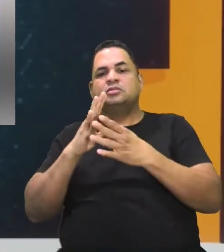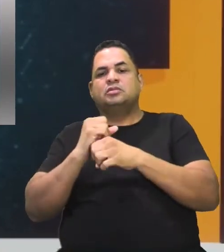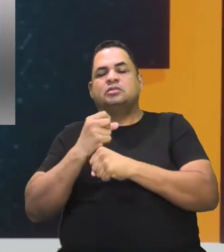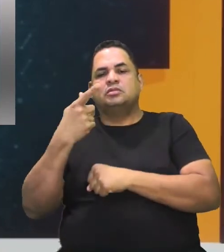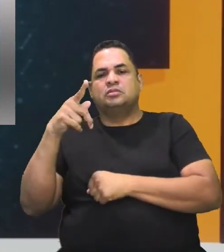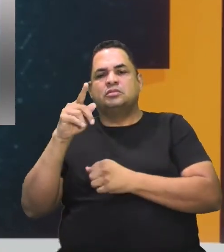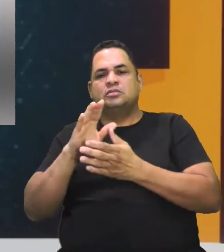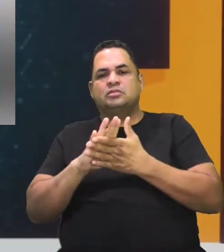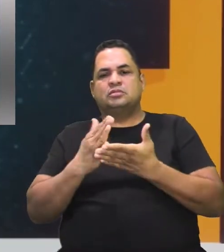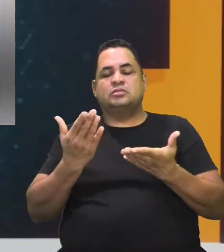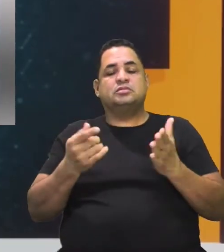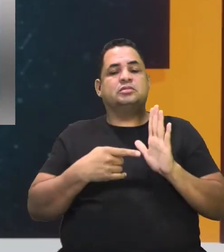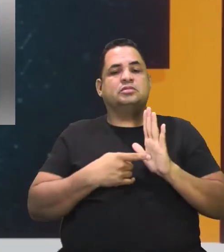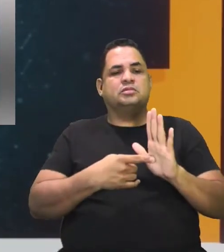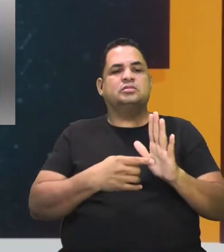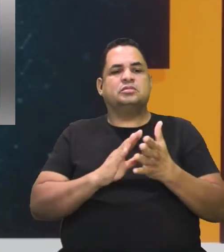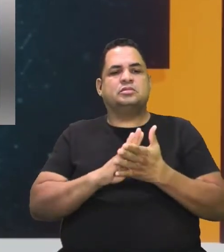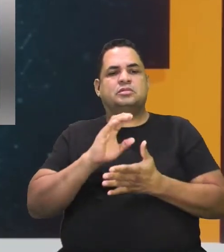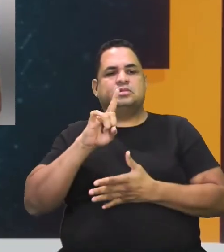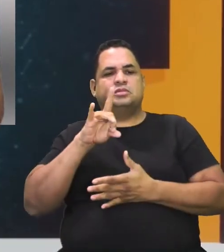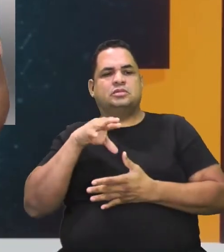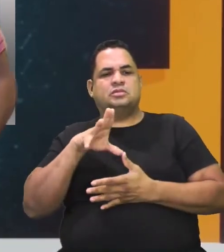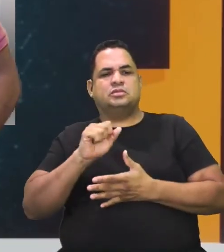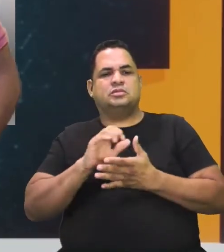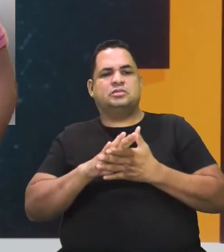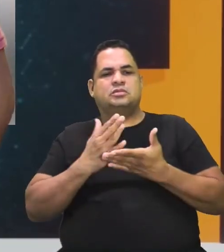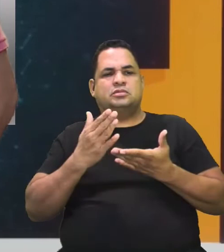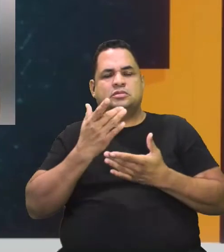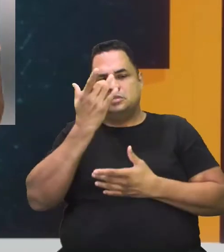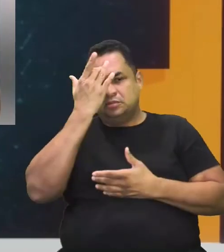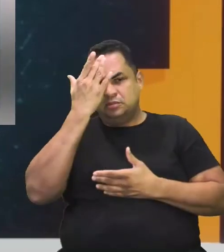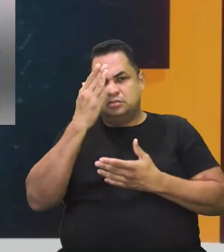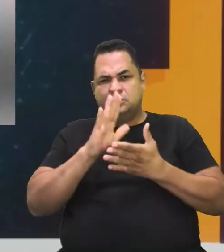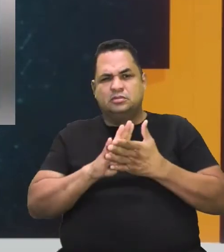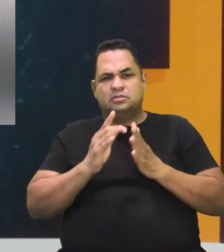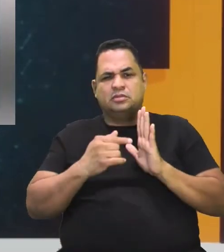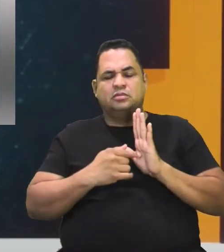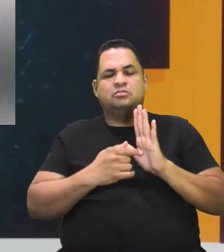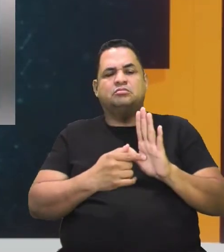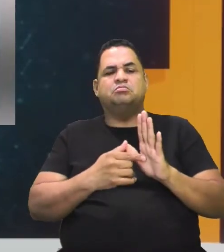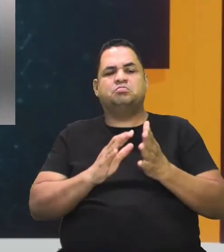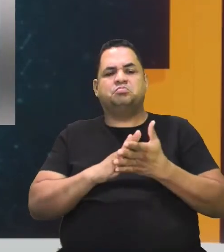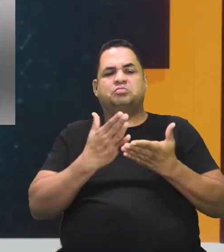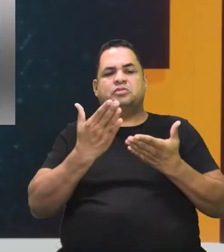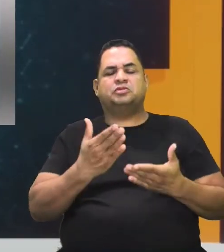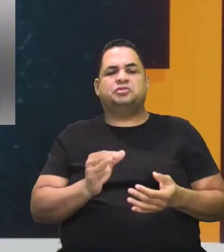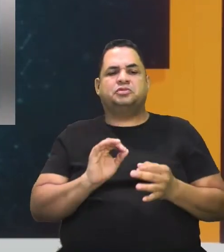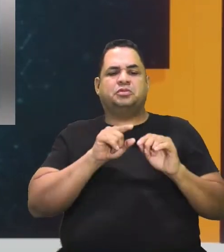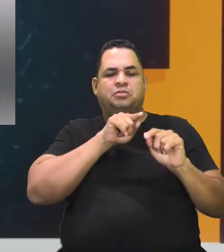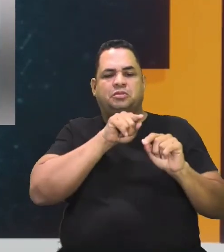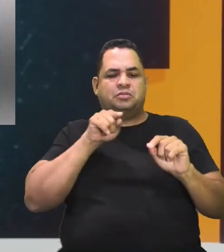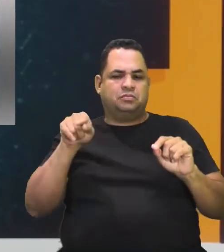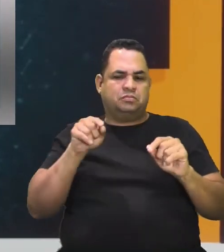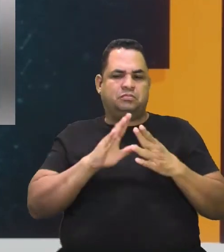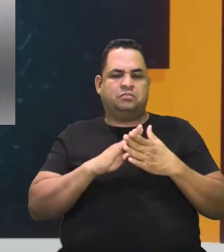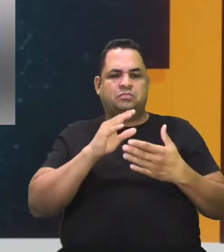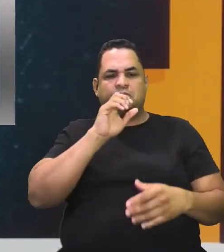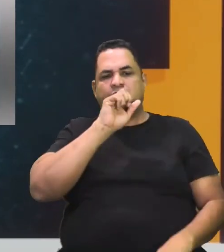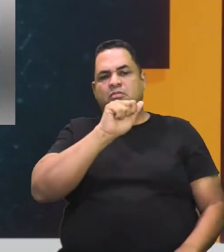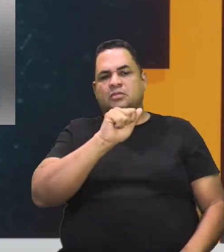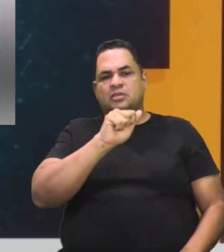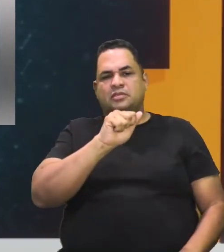duas. E vocês vão provar que ele é isósceles. Aqui ficou mais fácil, porque ele já deu as coordenadas dos pontos, né? Então, ele já disse que o